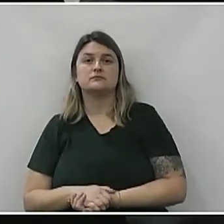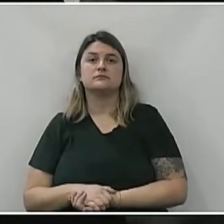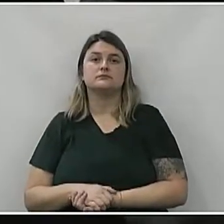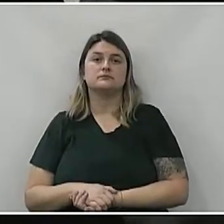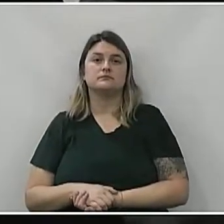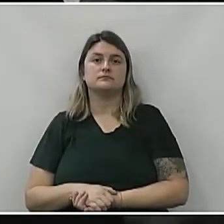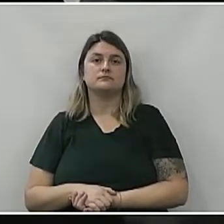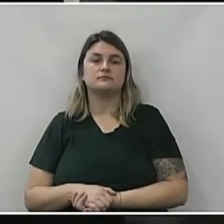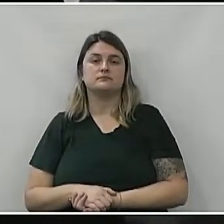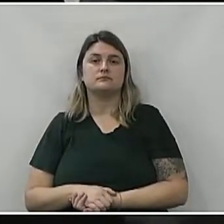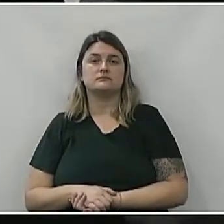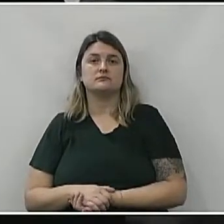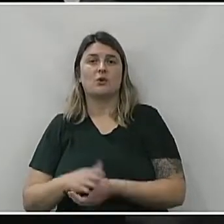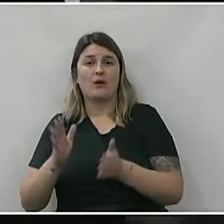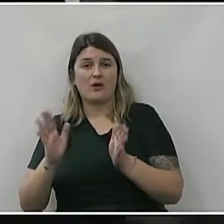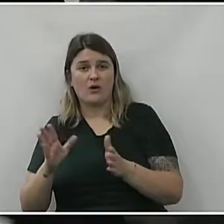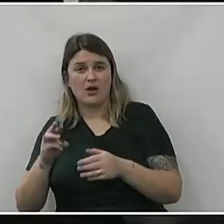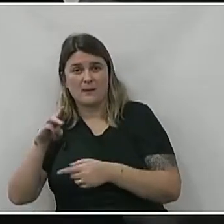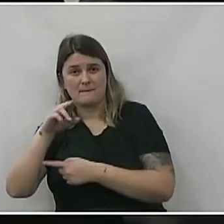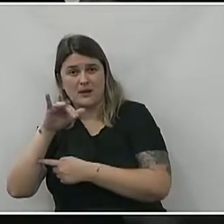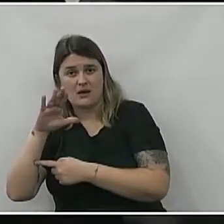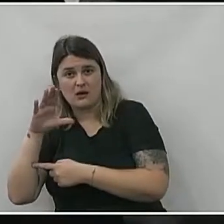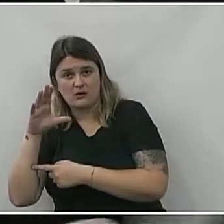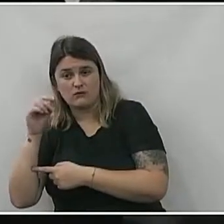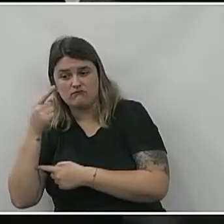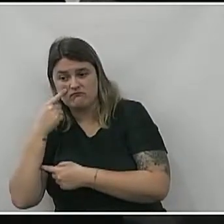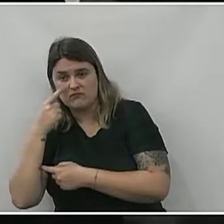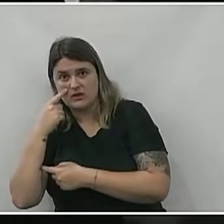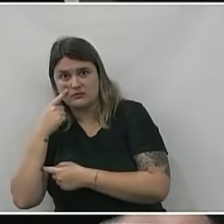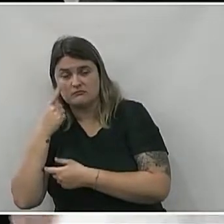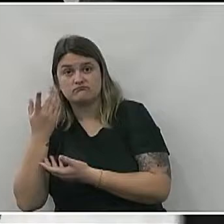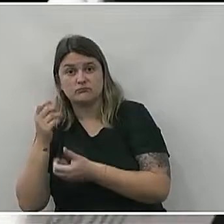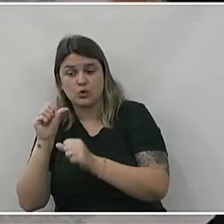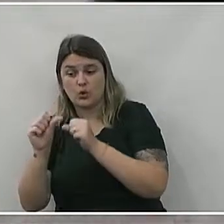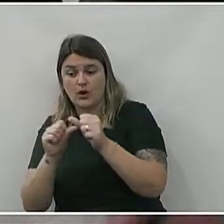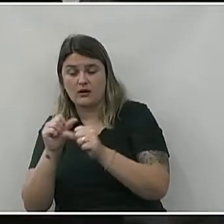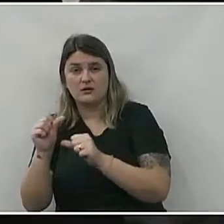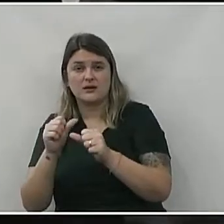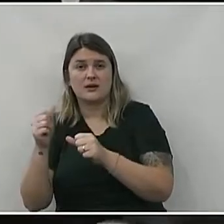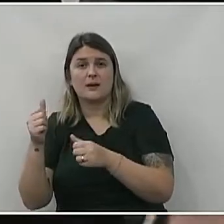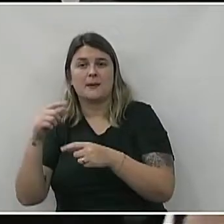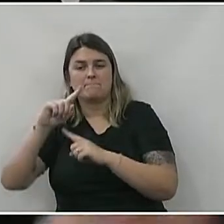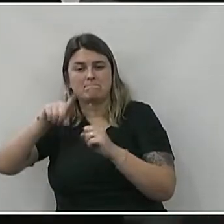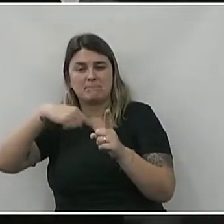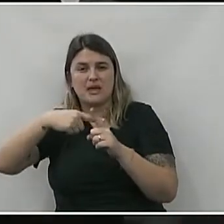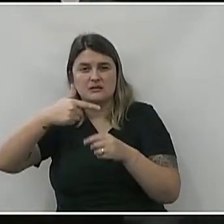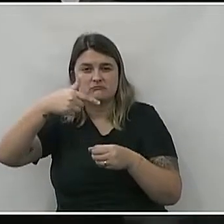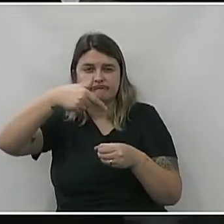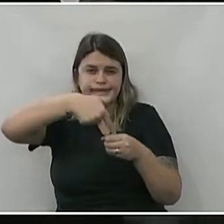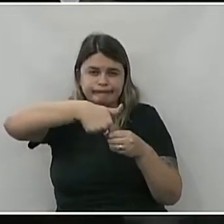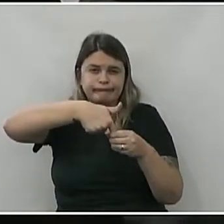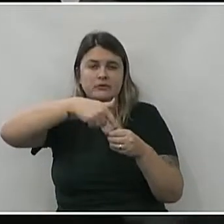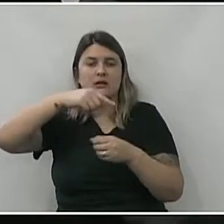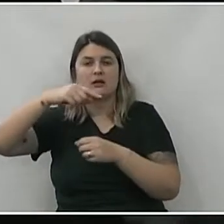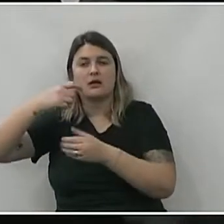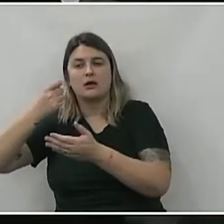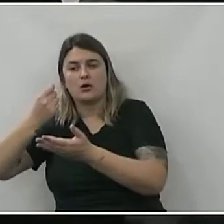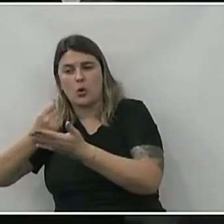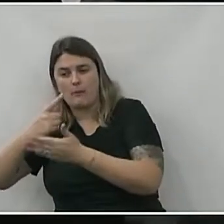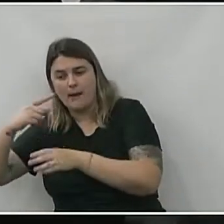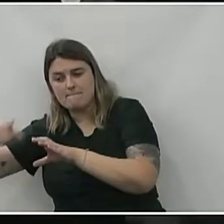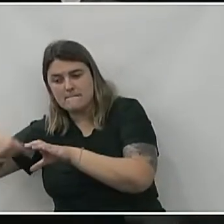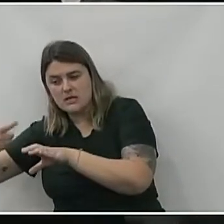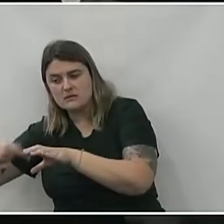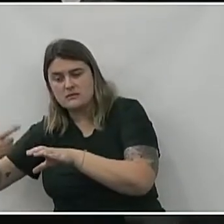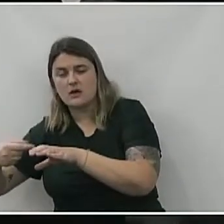2022, para este agora em maio de 2022. Somente a variação nos custos com óleo diesel, mão de obra e pneu já justificaria a necessidade